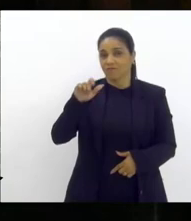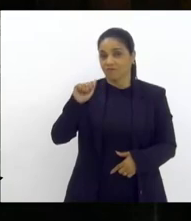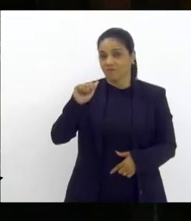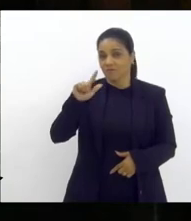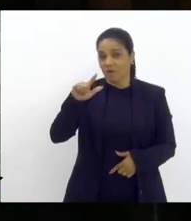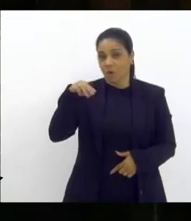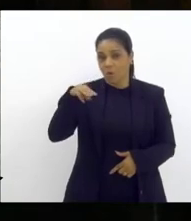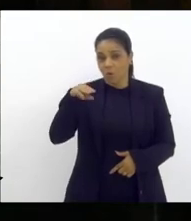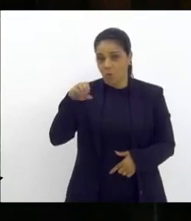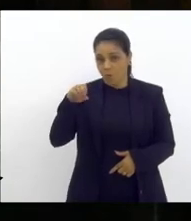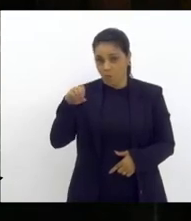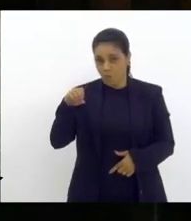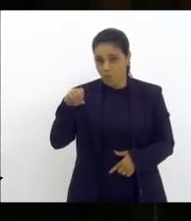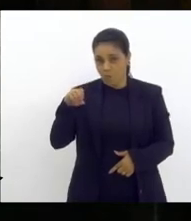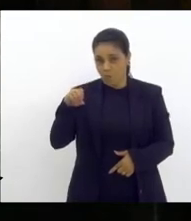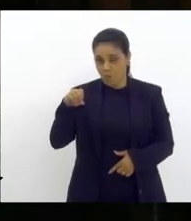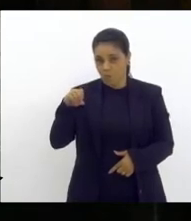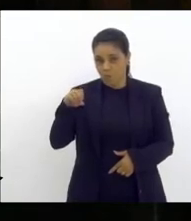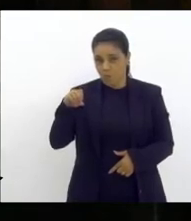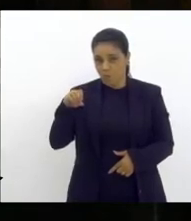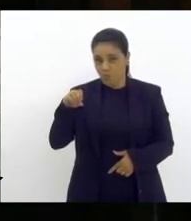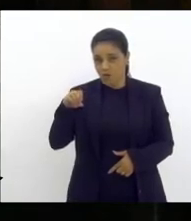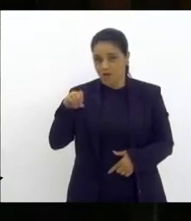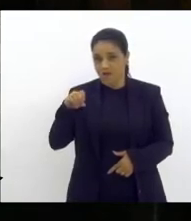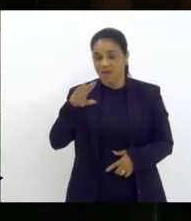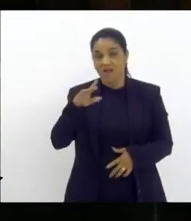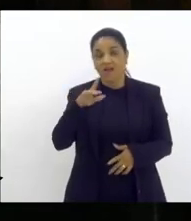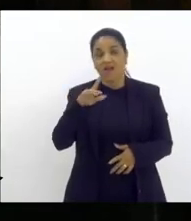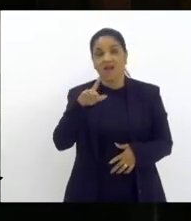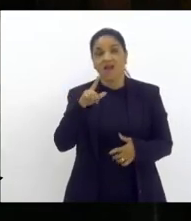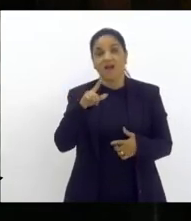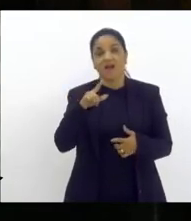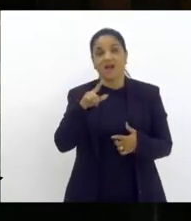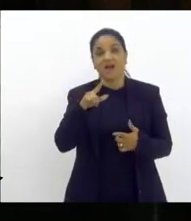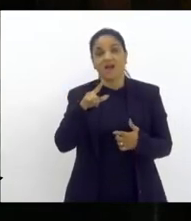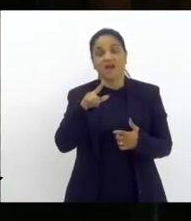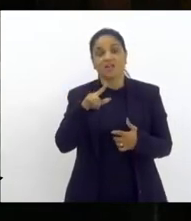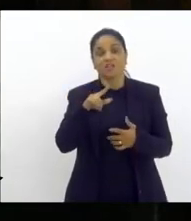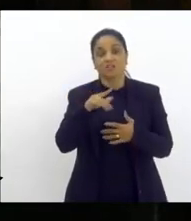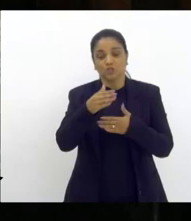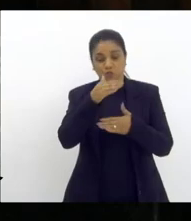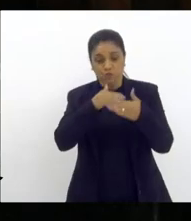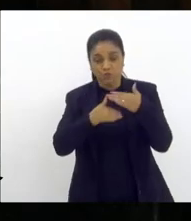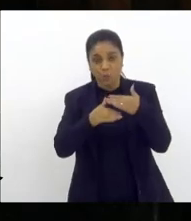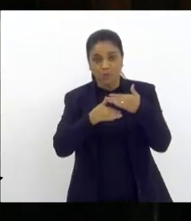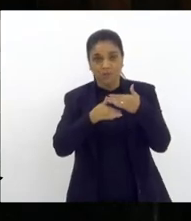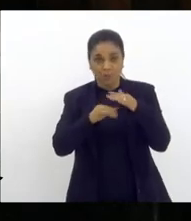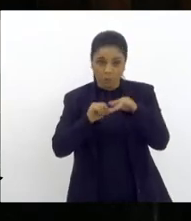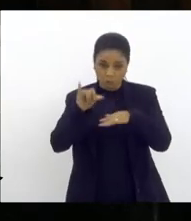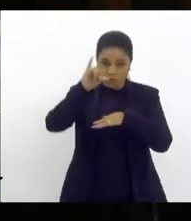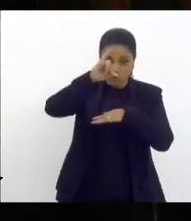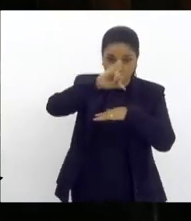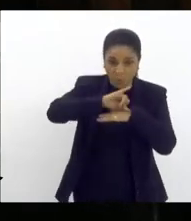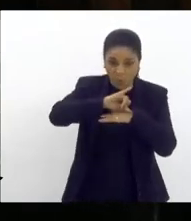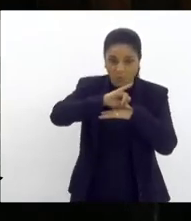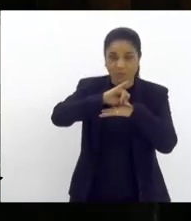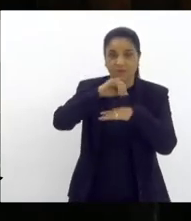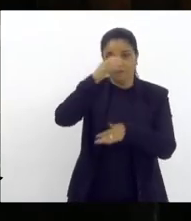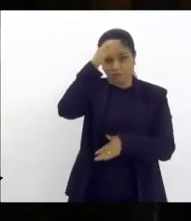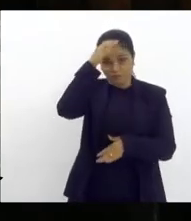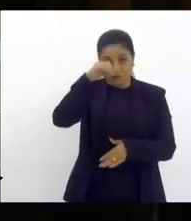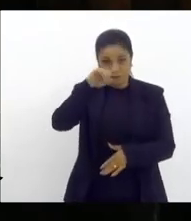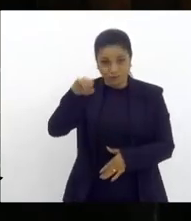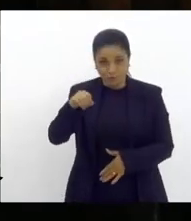só fazer uma correção eu pensei que ainda estivéssemos sob a presidência não sobre se não estaríamos em cima do deputada tia Ju